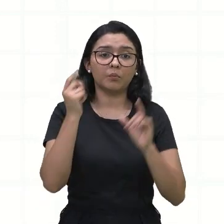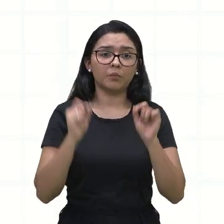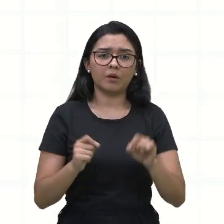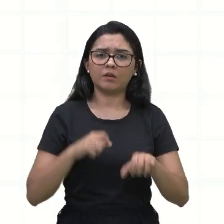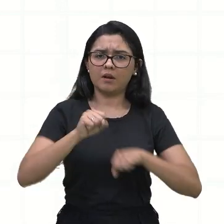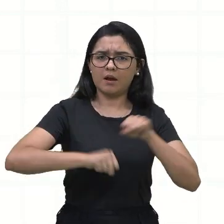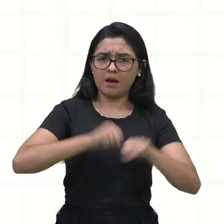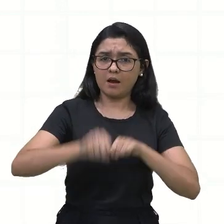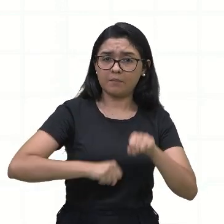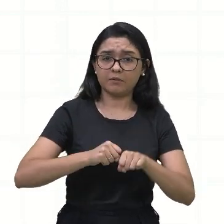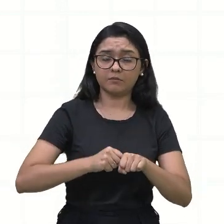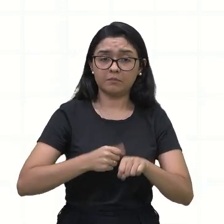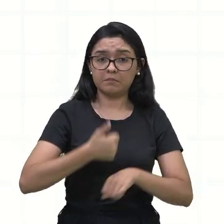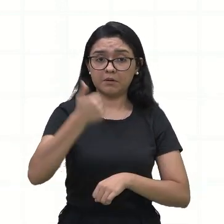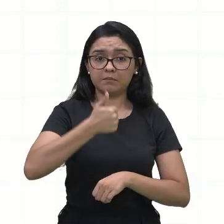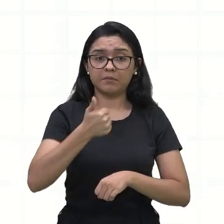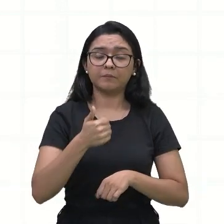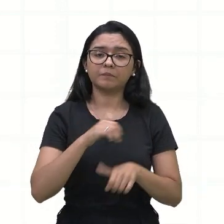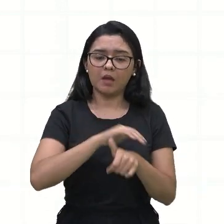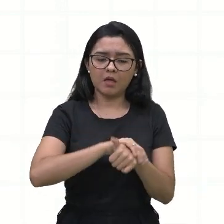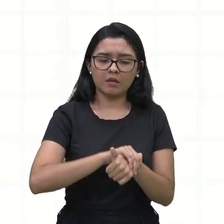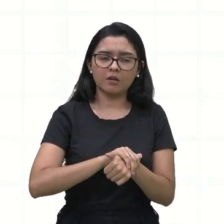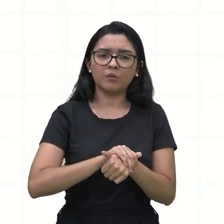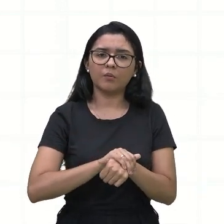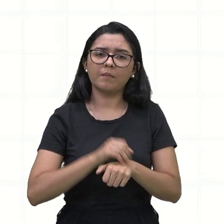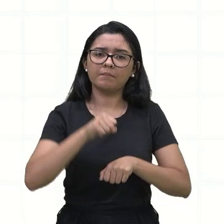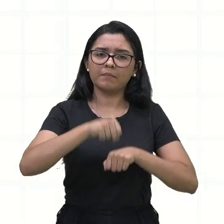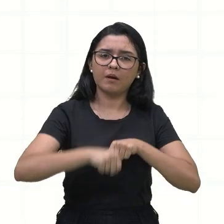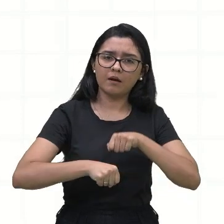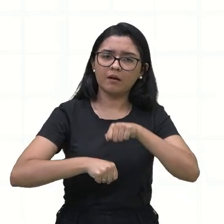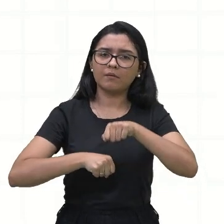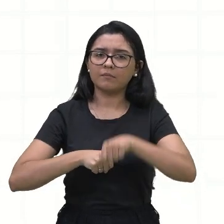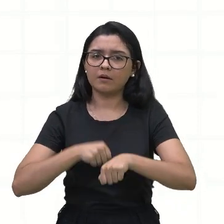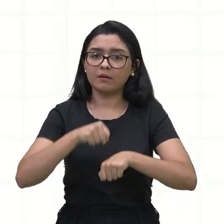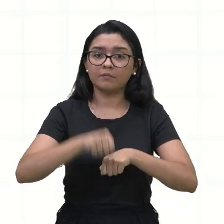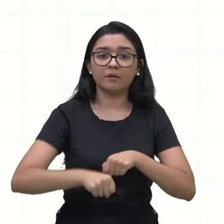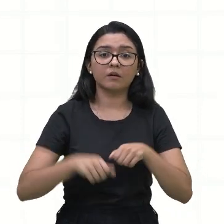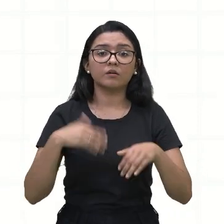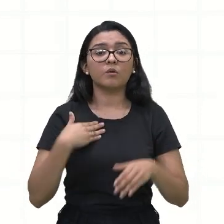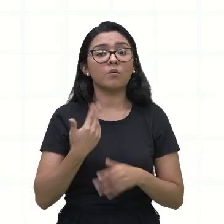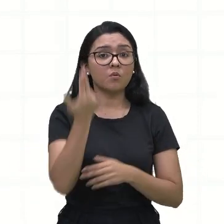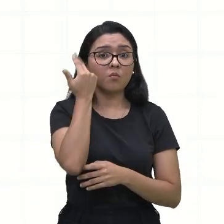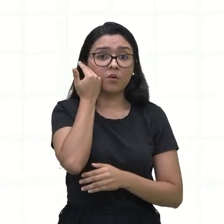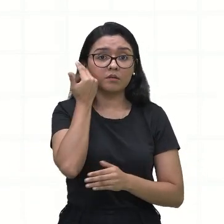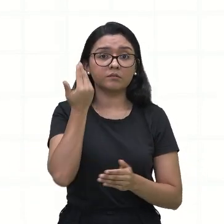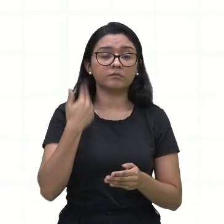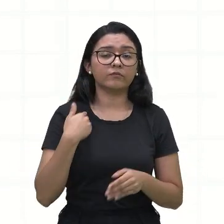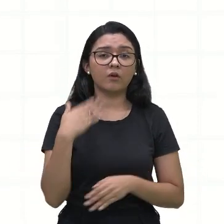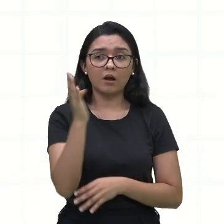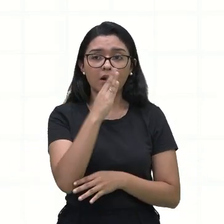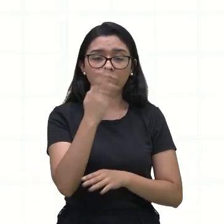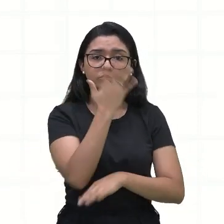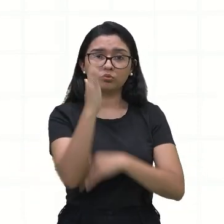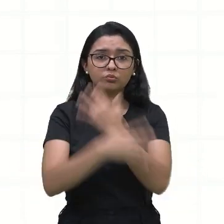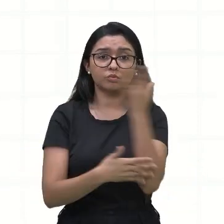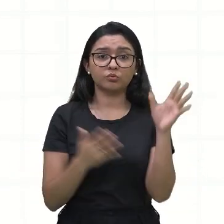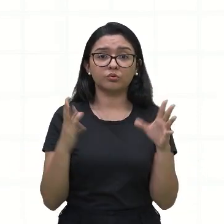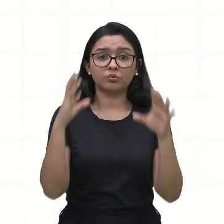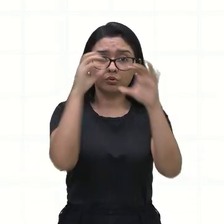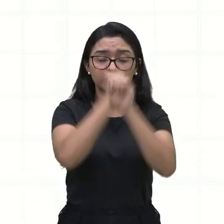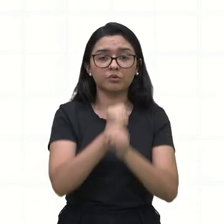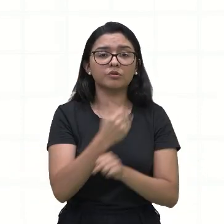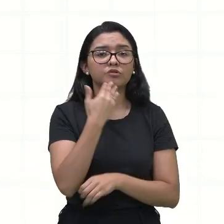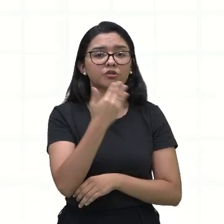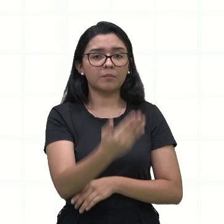frente, a tartaruga seguia devagar. O coelho se perdeu na floresta escura e chamou pela amiga. Com sua